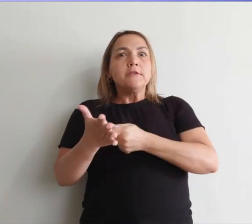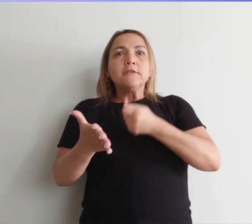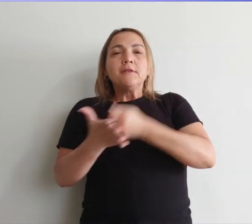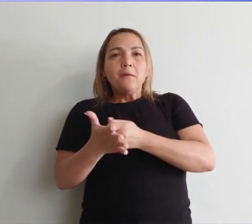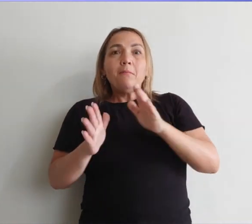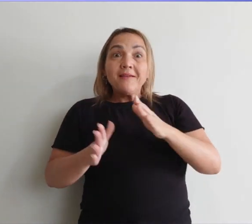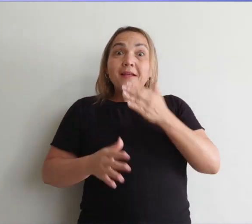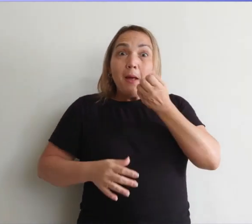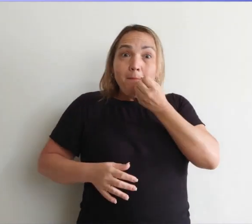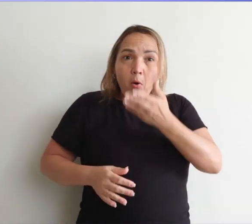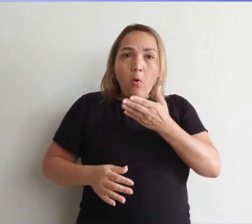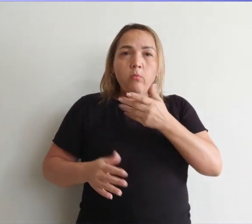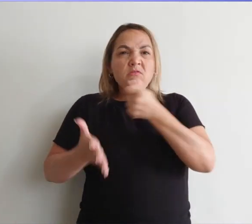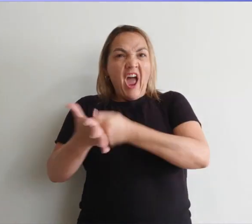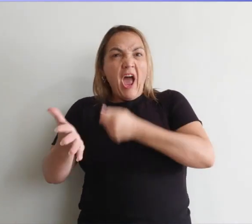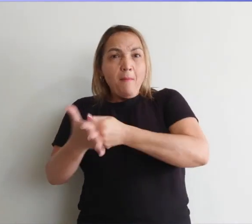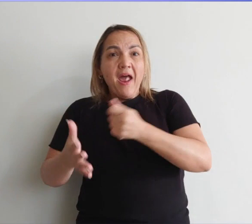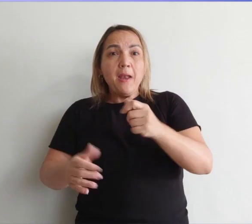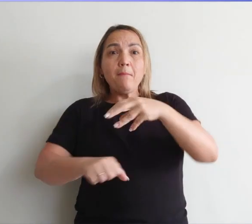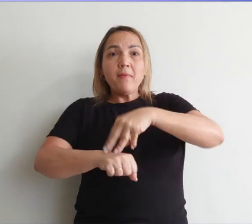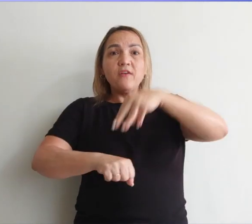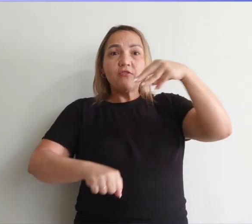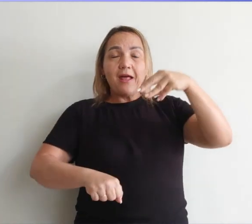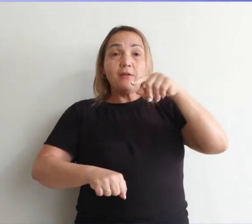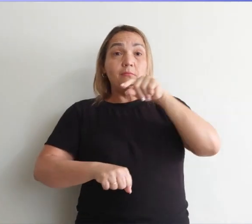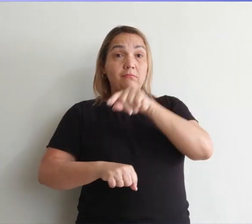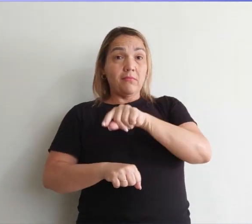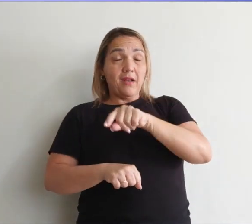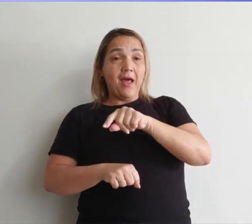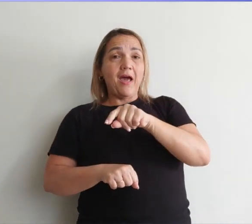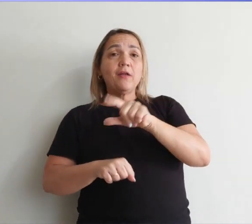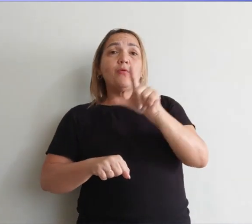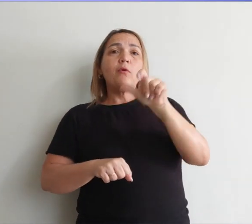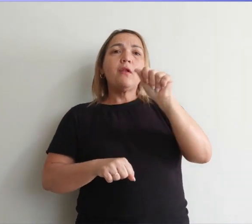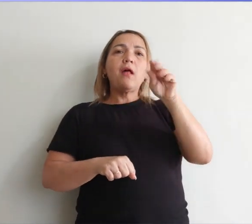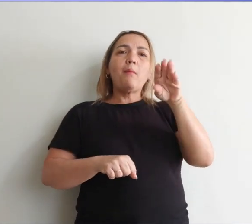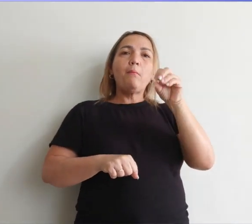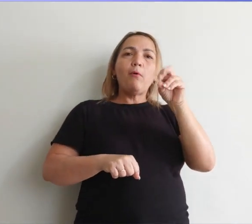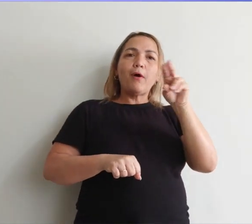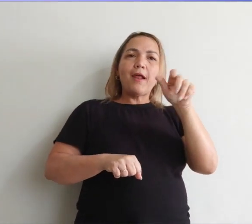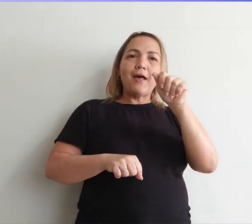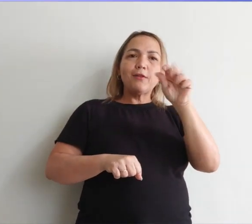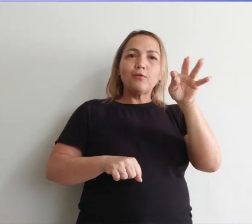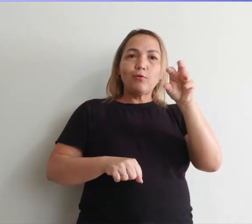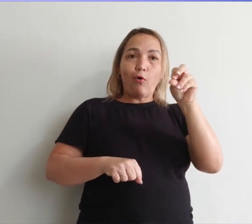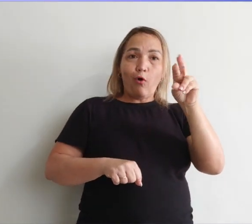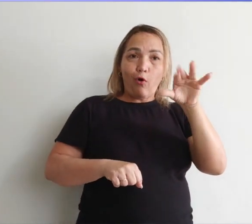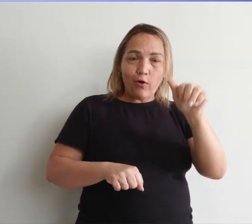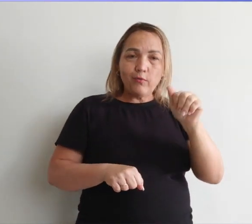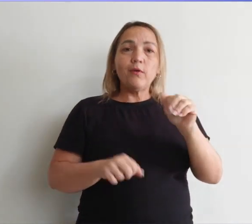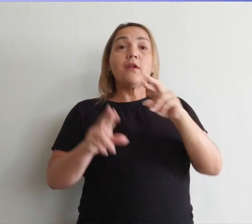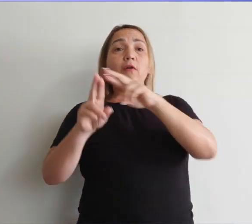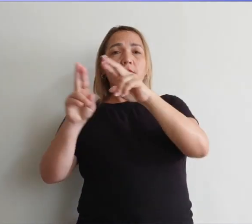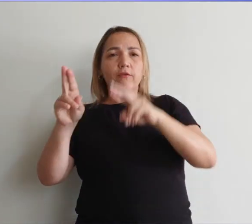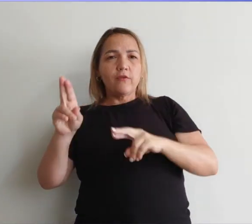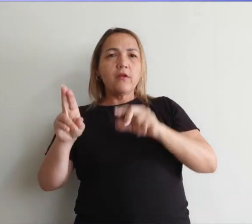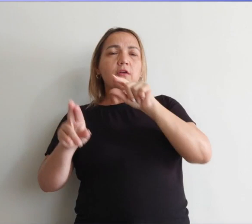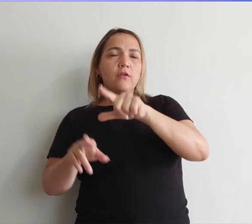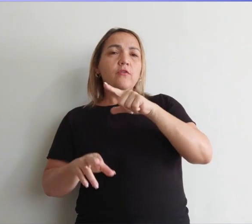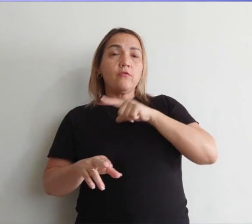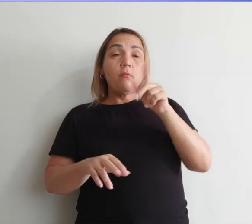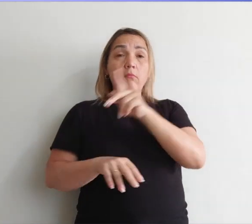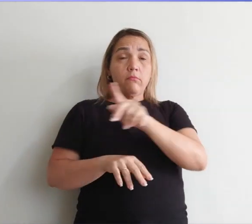assim, para entrar logo no mestrado. E no laboratório, que é na FRJ, com o professor Ricardo Vieira, a parte de anatomia